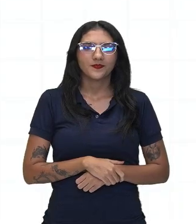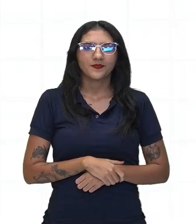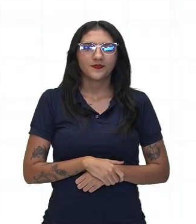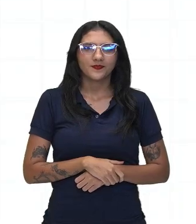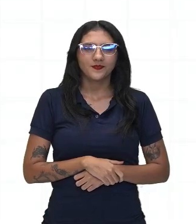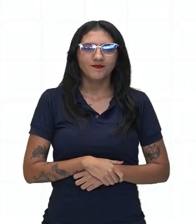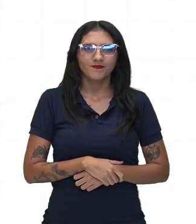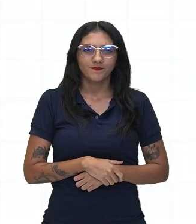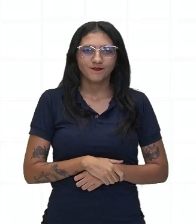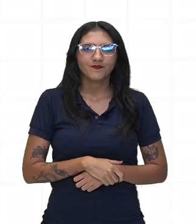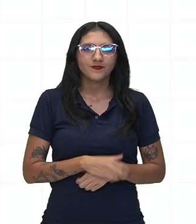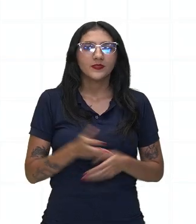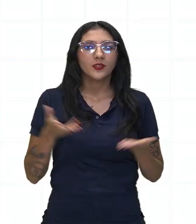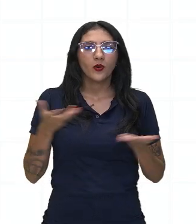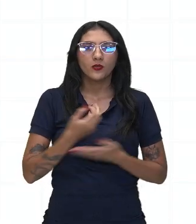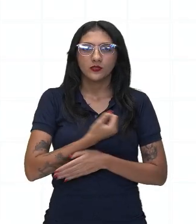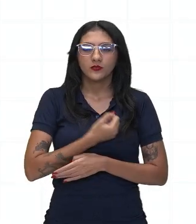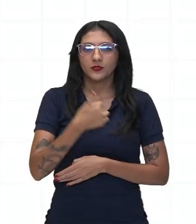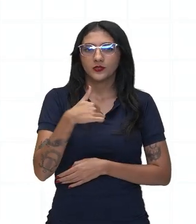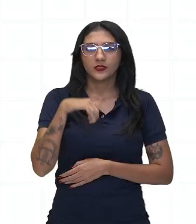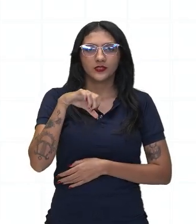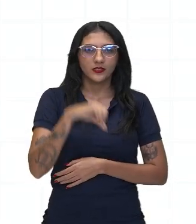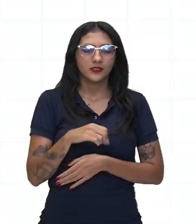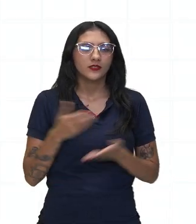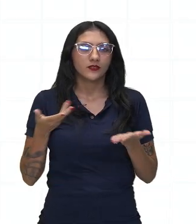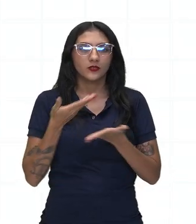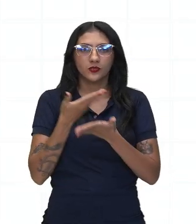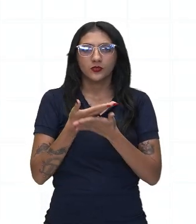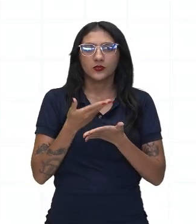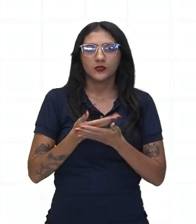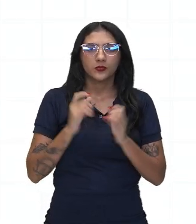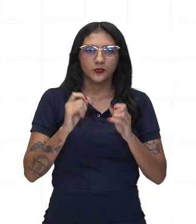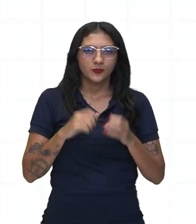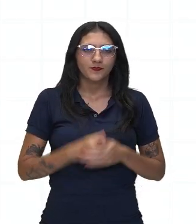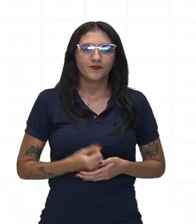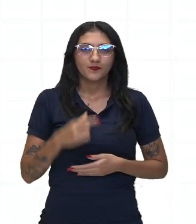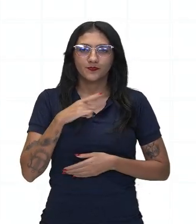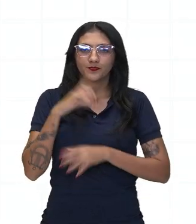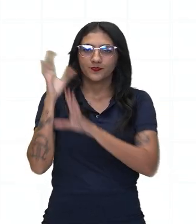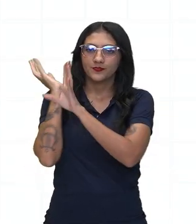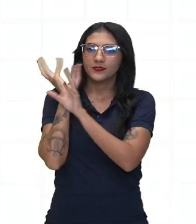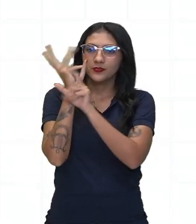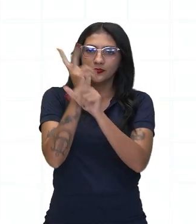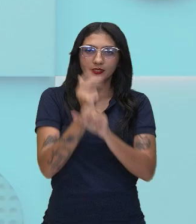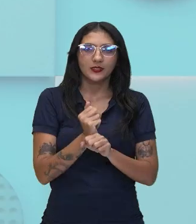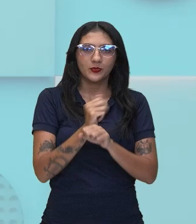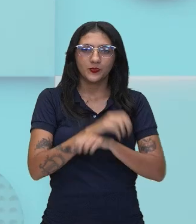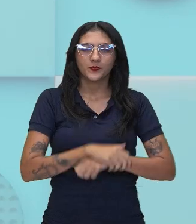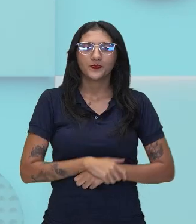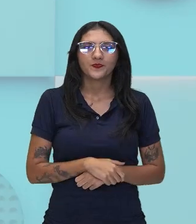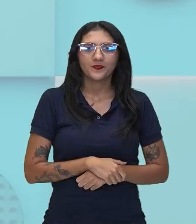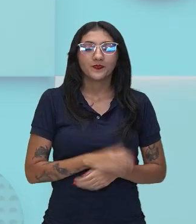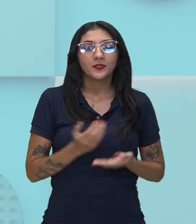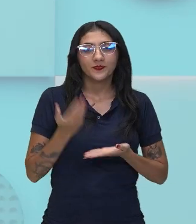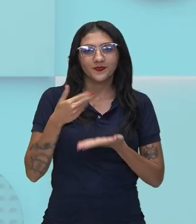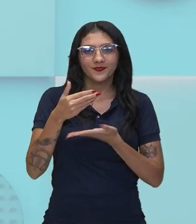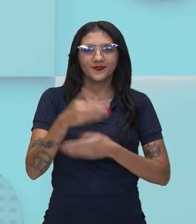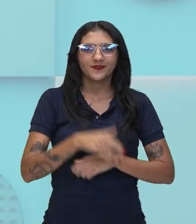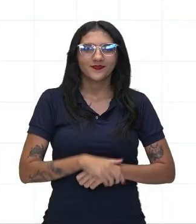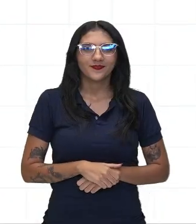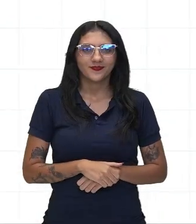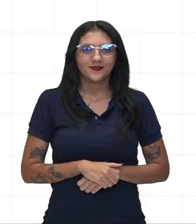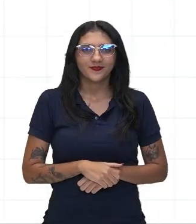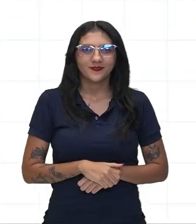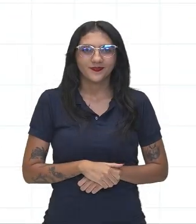Muito bem, vamos ter na aula de número 19 a nossa revisão e avaliação. Então, vamos a ela.